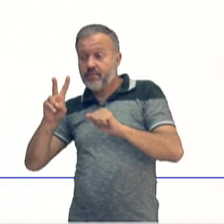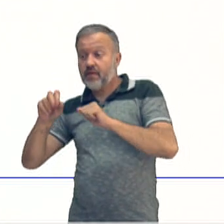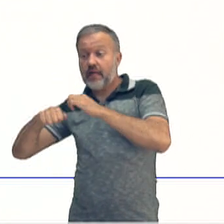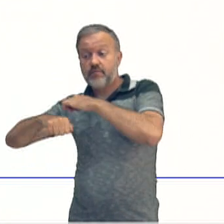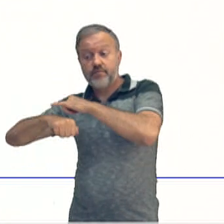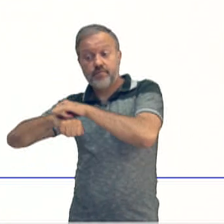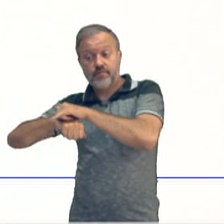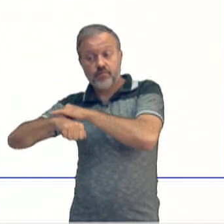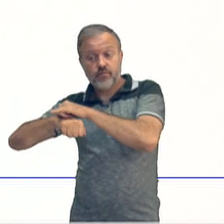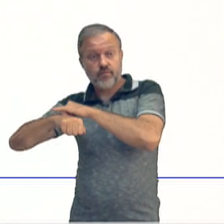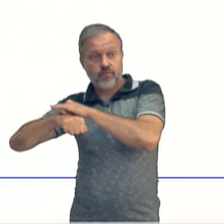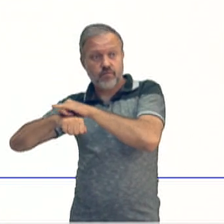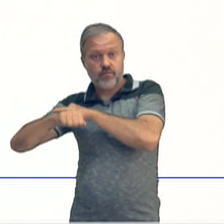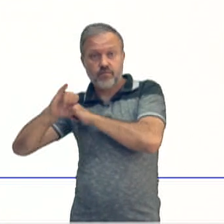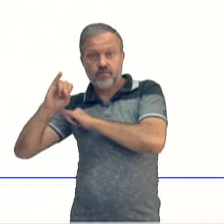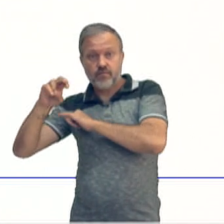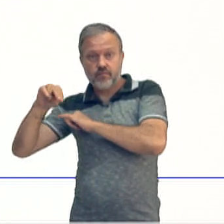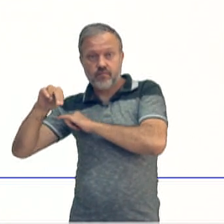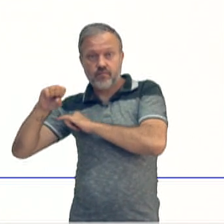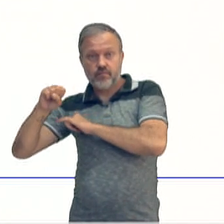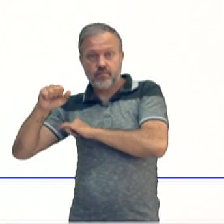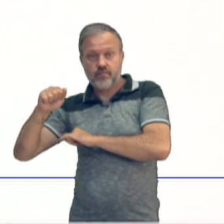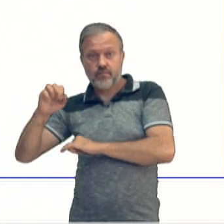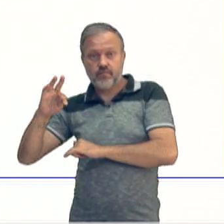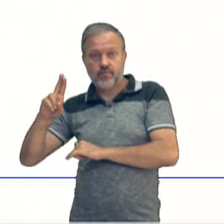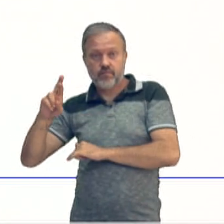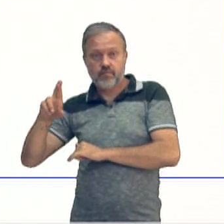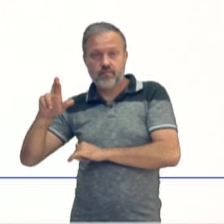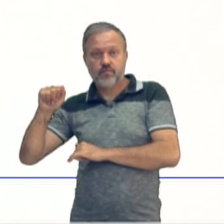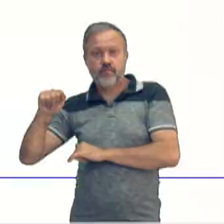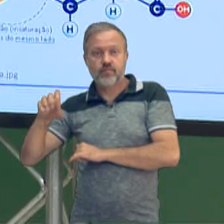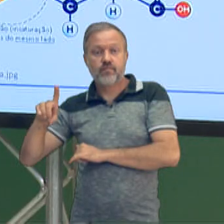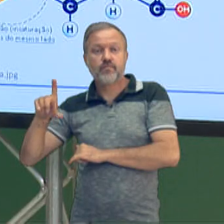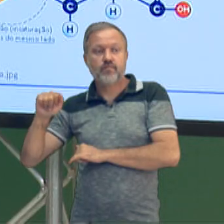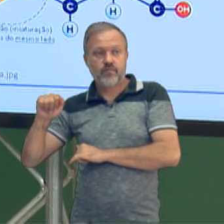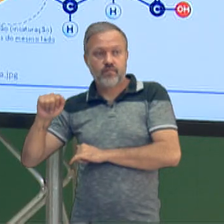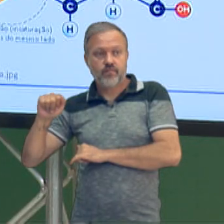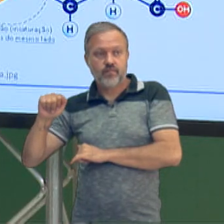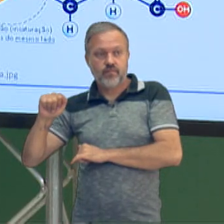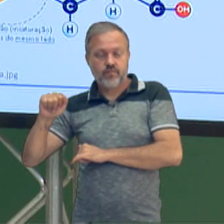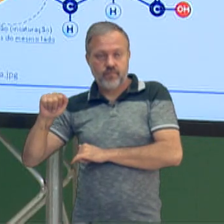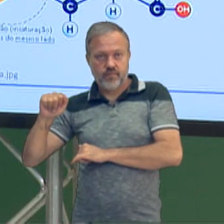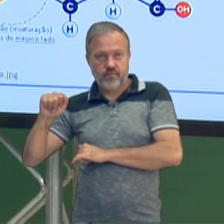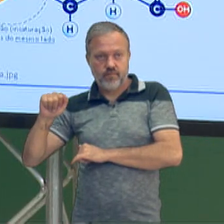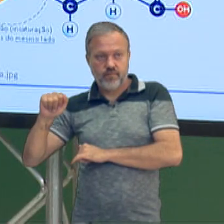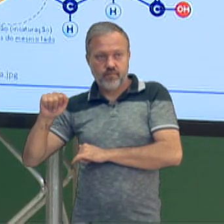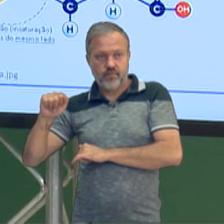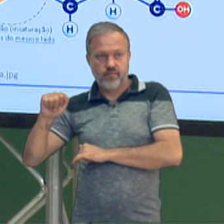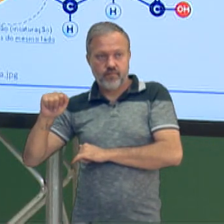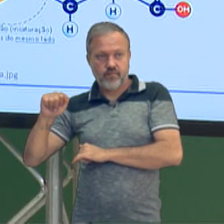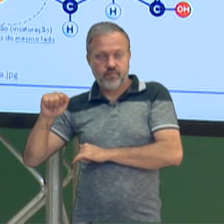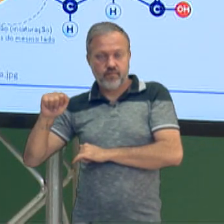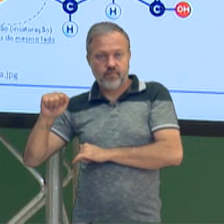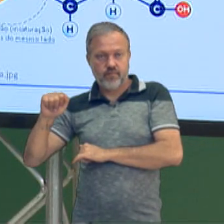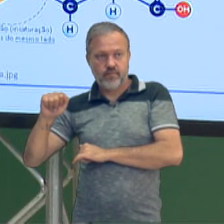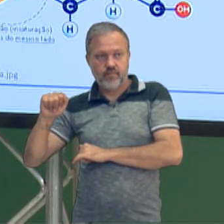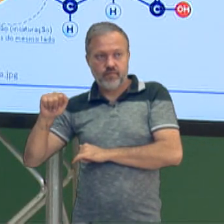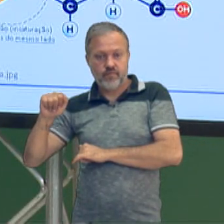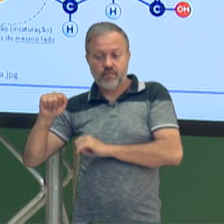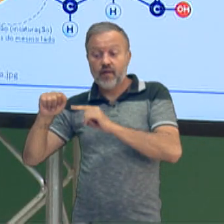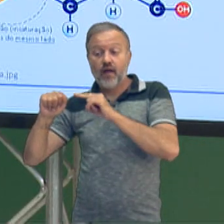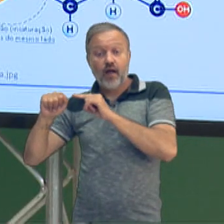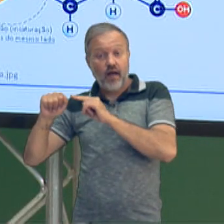ter outras. Aqui está um exemplo só. A gordura insaturada, ou ácido graxo insaturado, ele é de